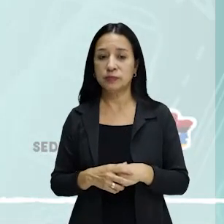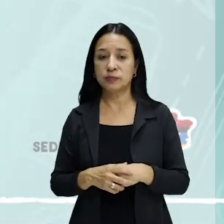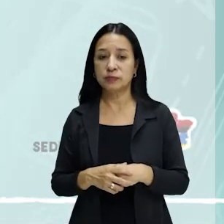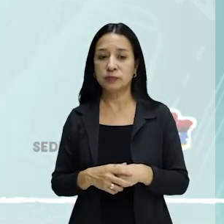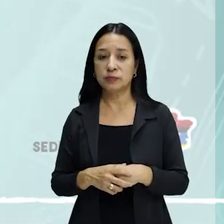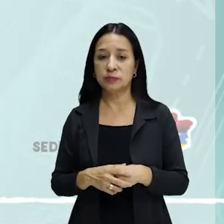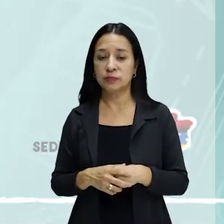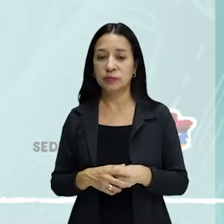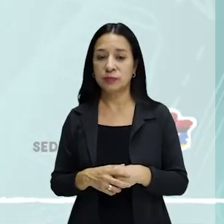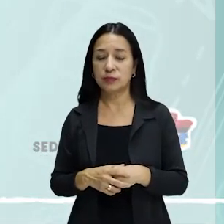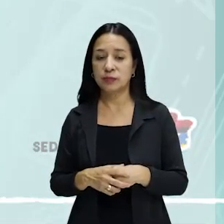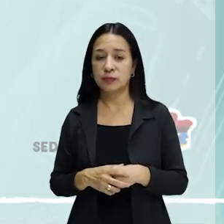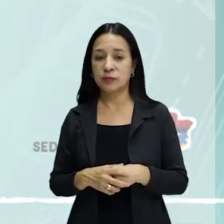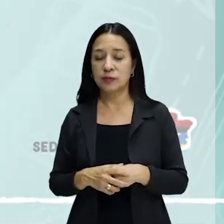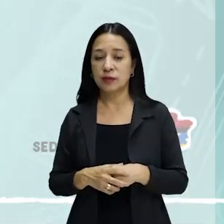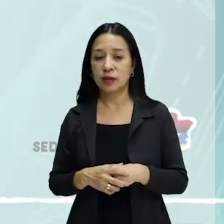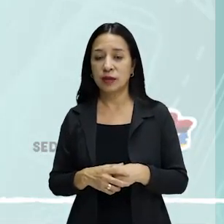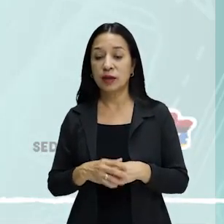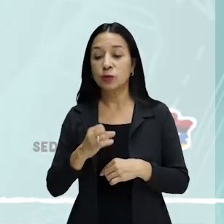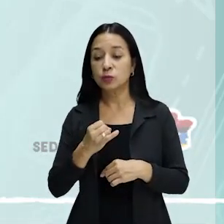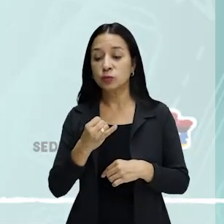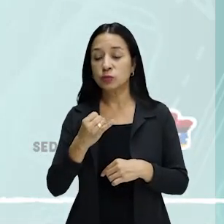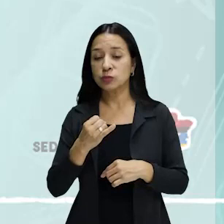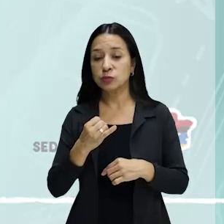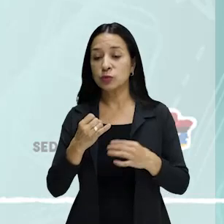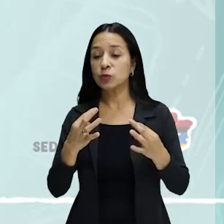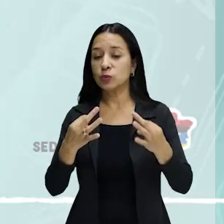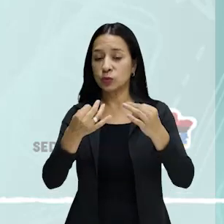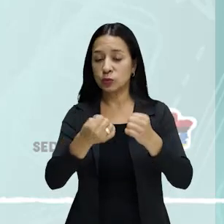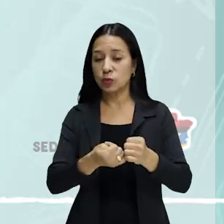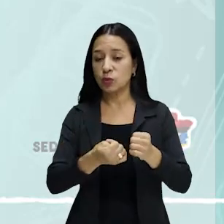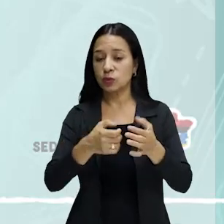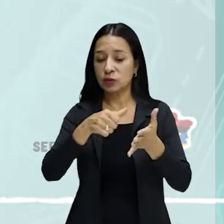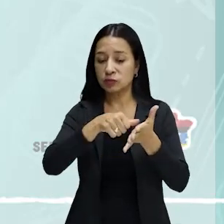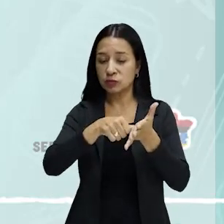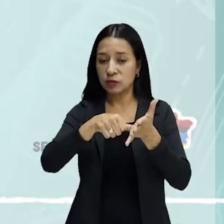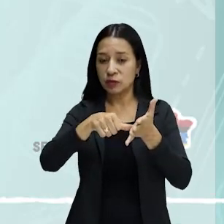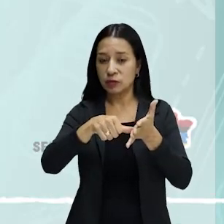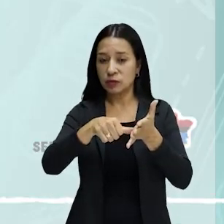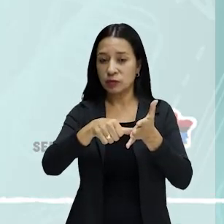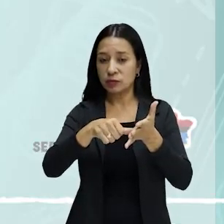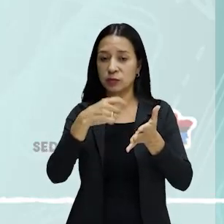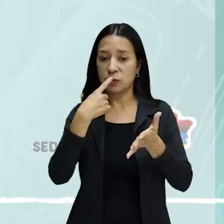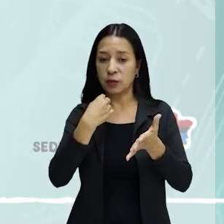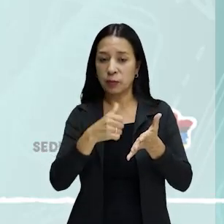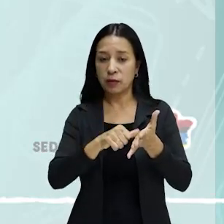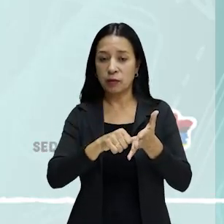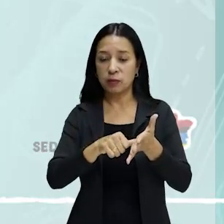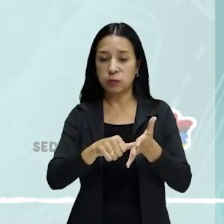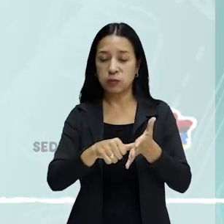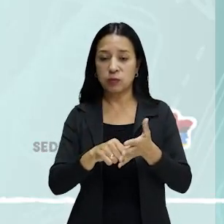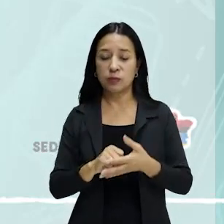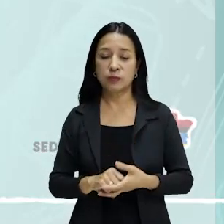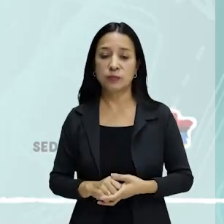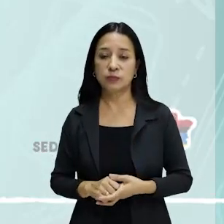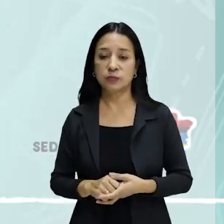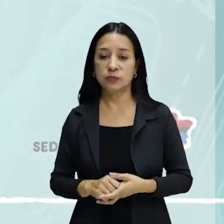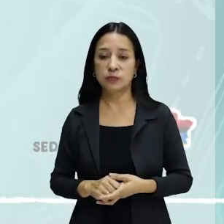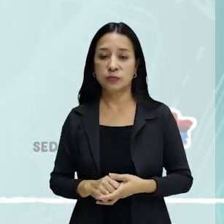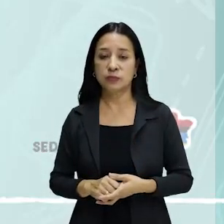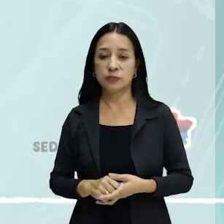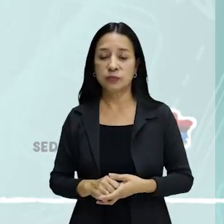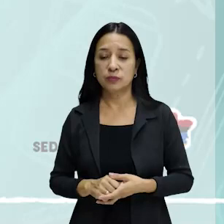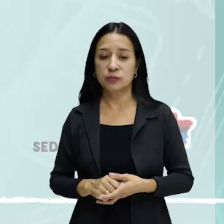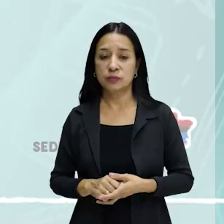Todas aí, para vocês, destacadas. Poderia ter destacado antes, mas não, destacado, falei antes, destaquei